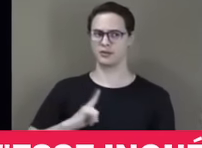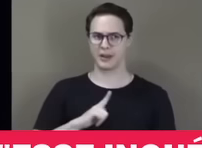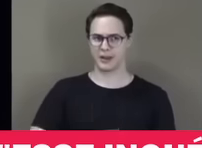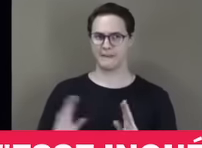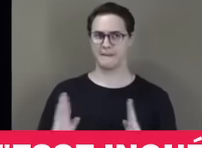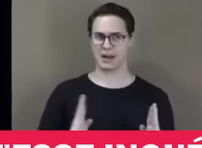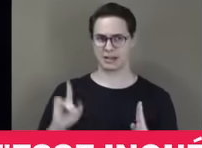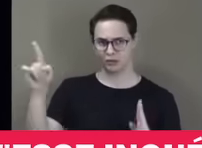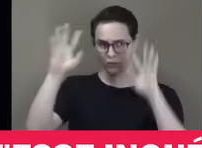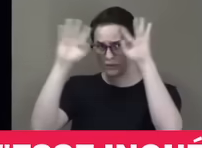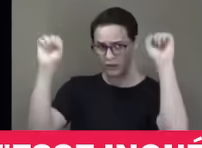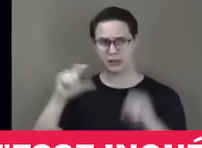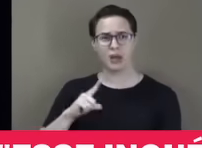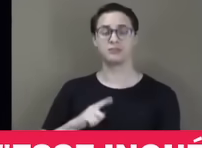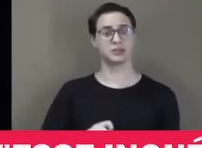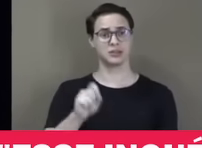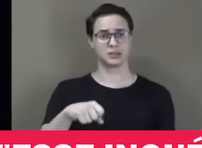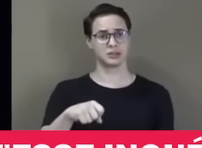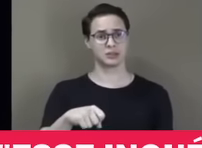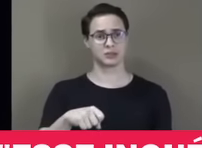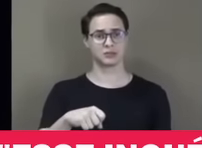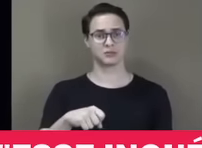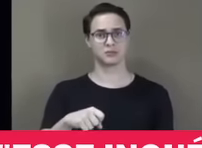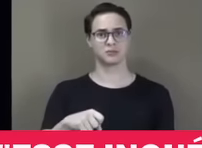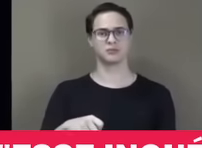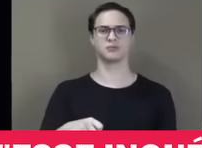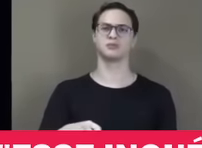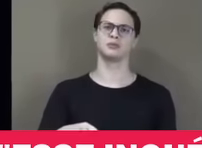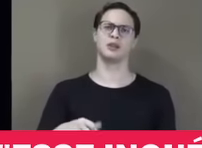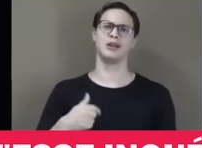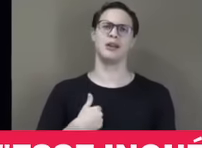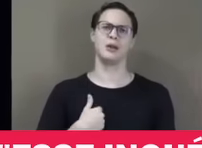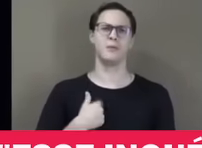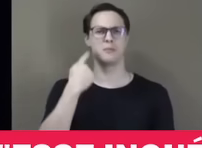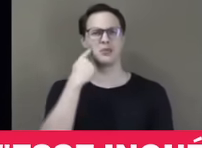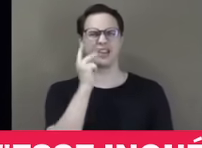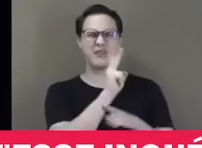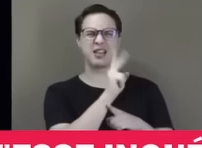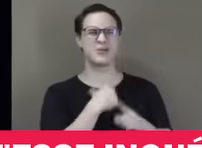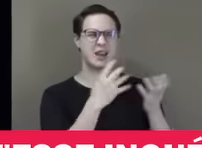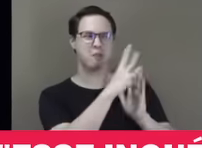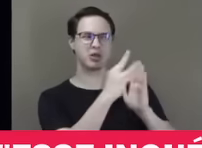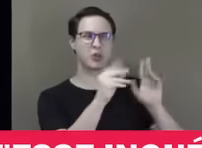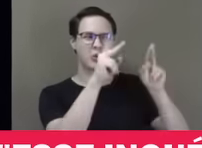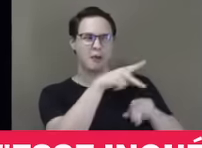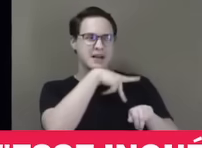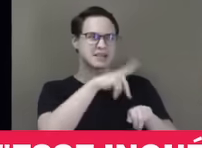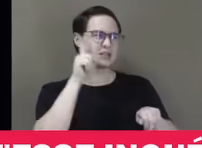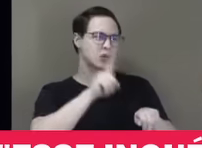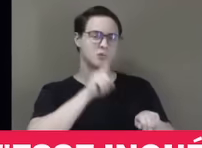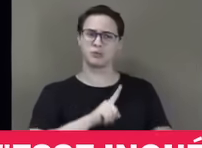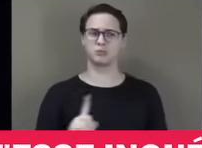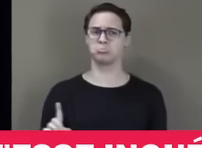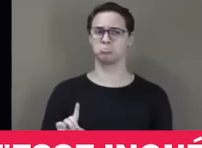no Supremo Tribunal Federal? Sim! Eu jamais defenderia o sistema dos Estados Unidos, em que vigora a